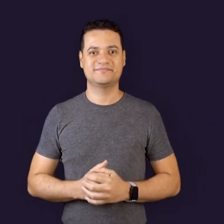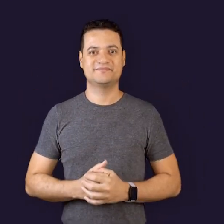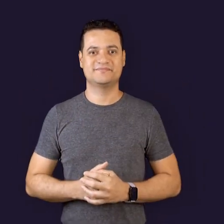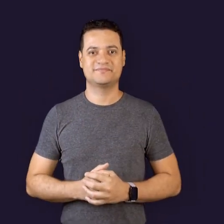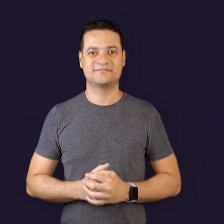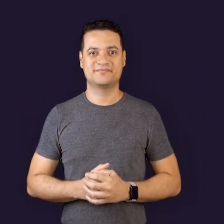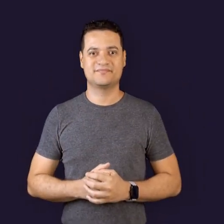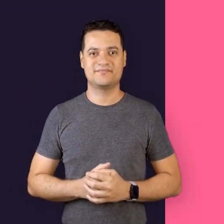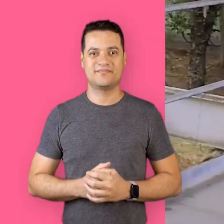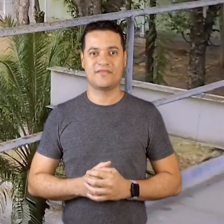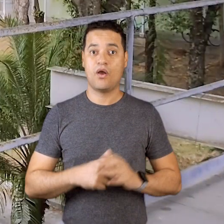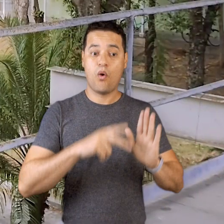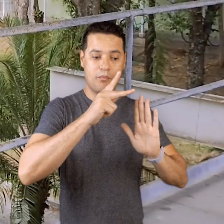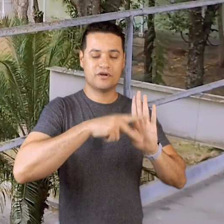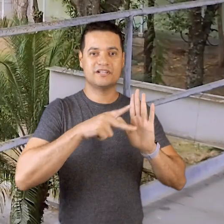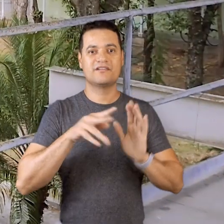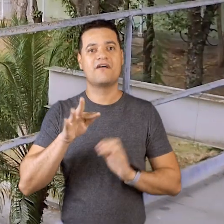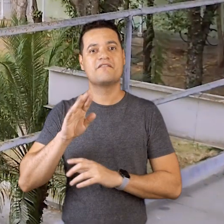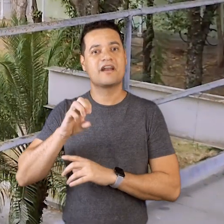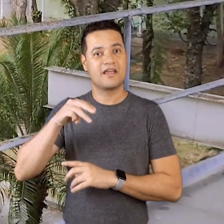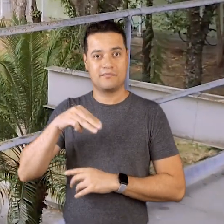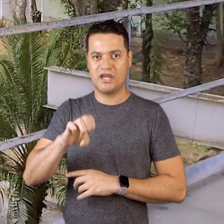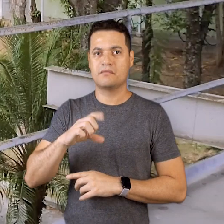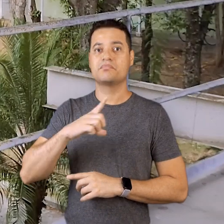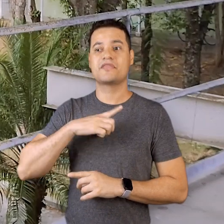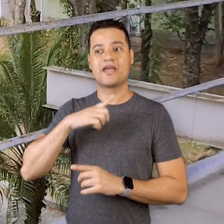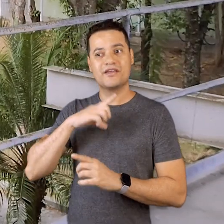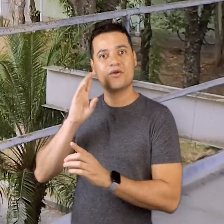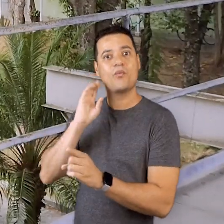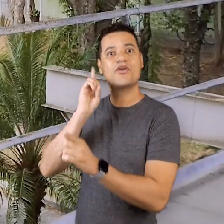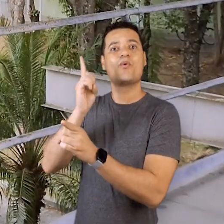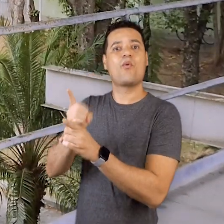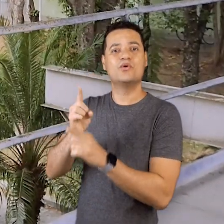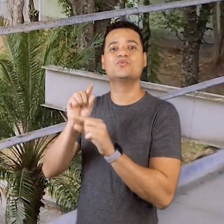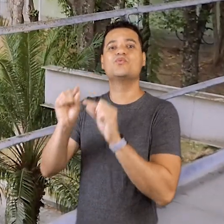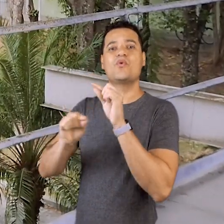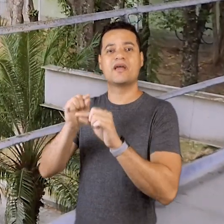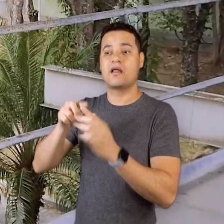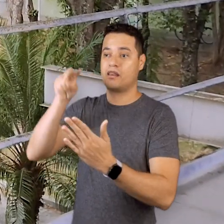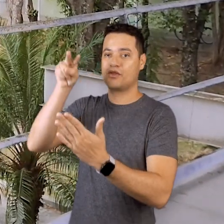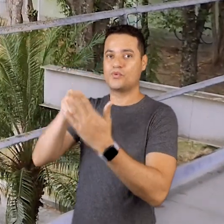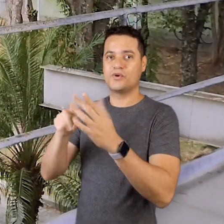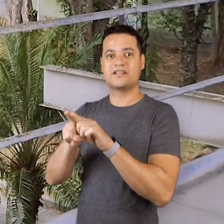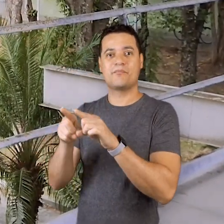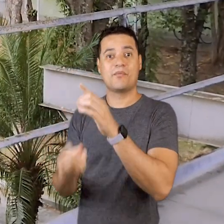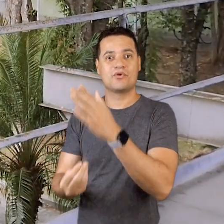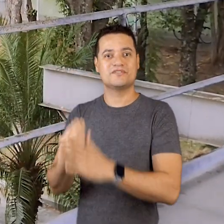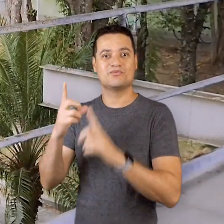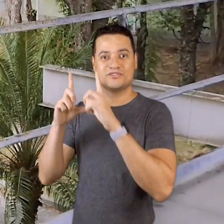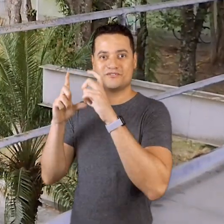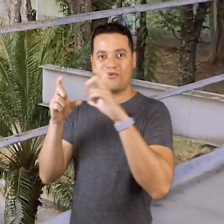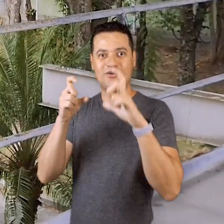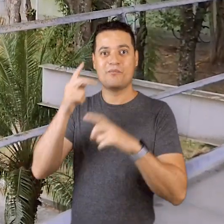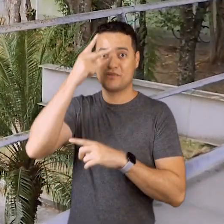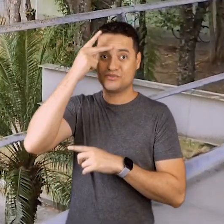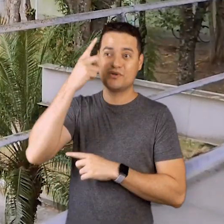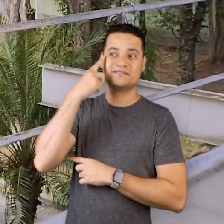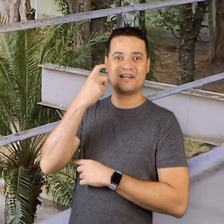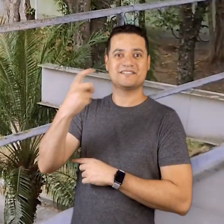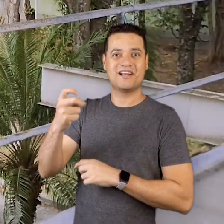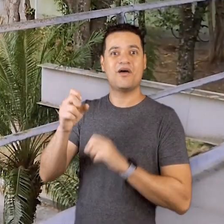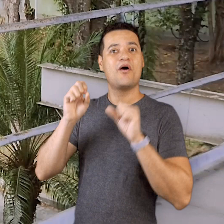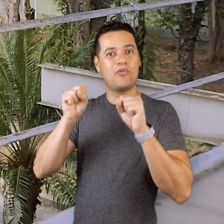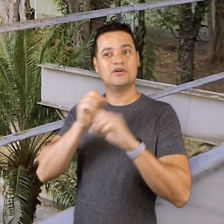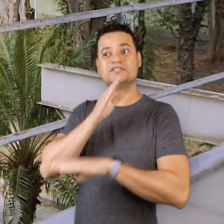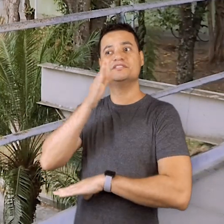planetariodevitoria.ufes.br. O projeto Frame promove encontros de leitura e criação para quem se interessa por fotografia.